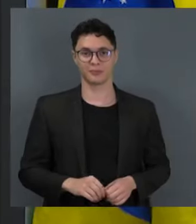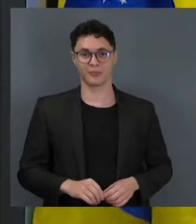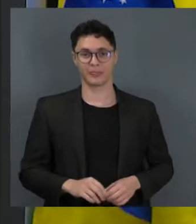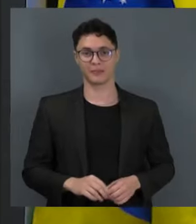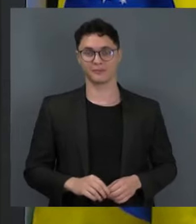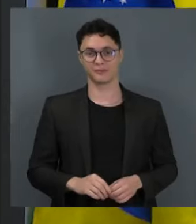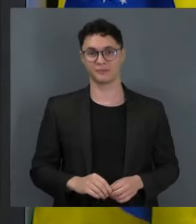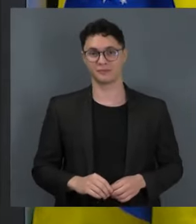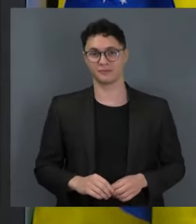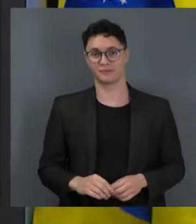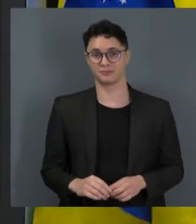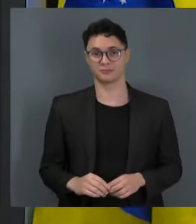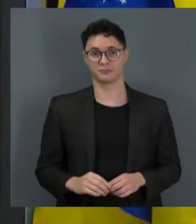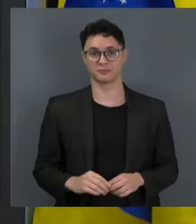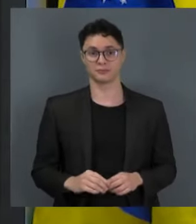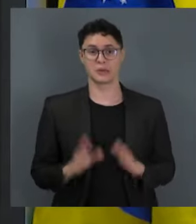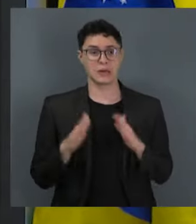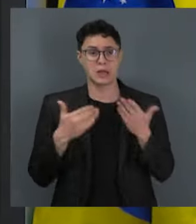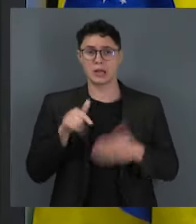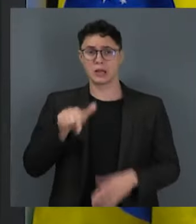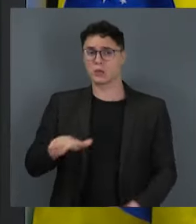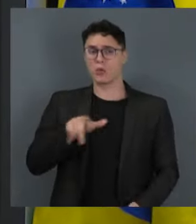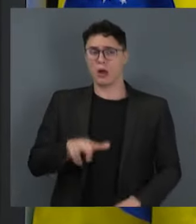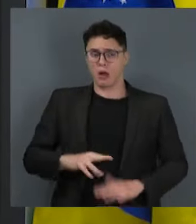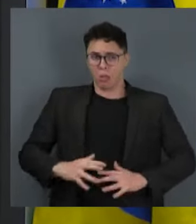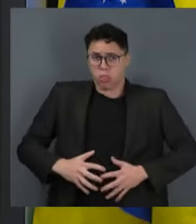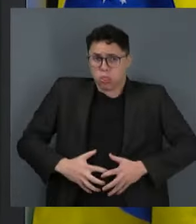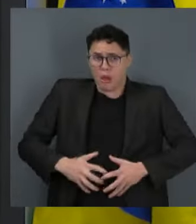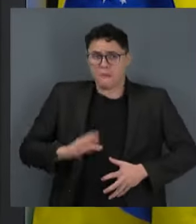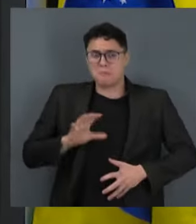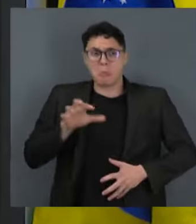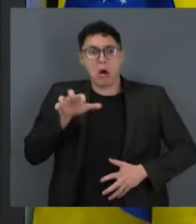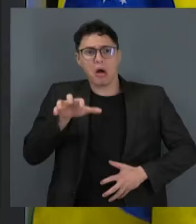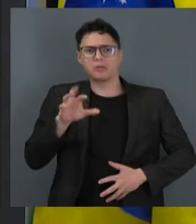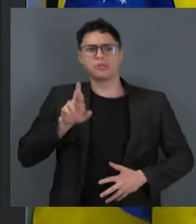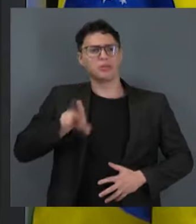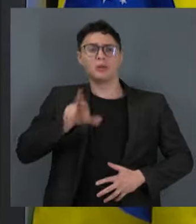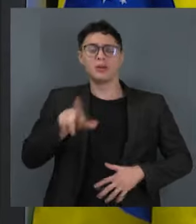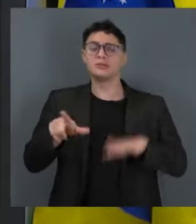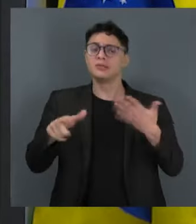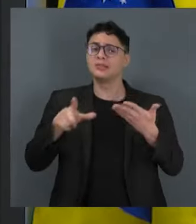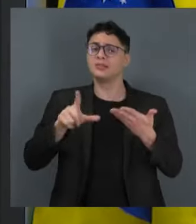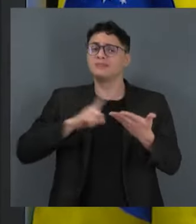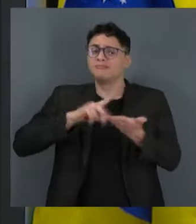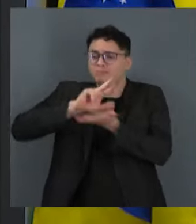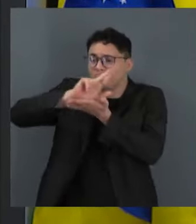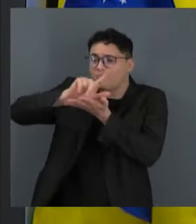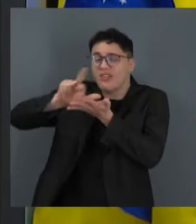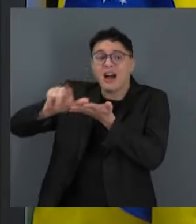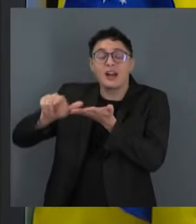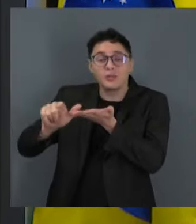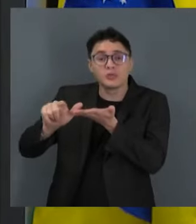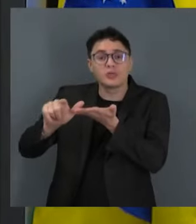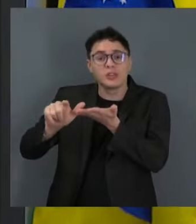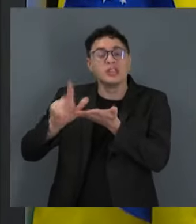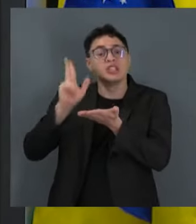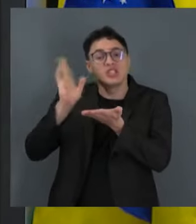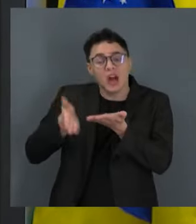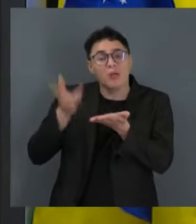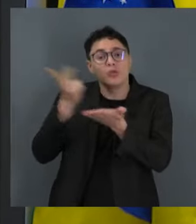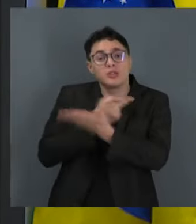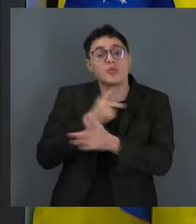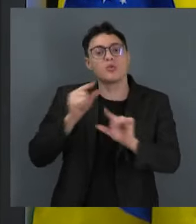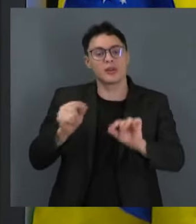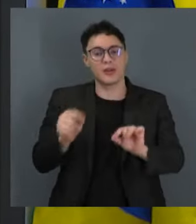presidente ela não é monstro tem milhares de casos de